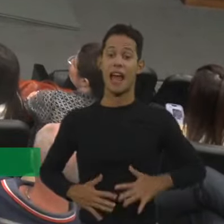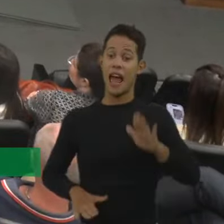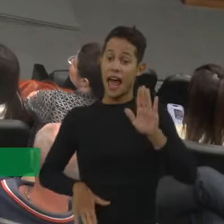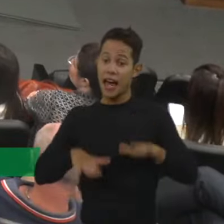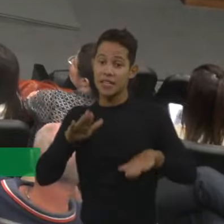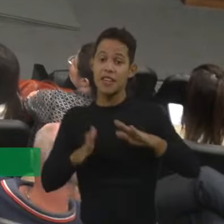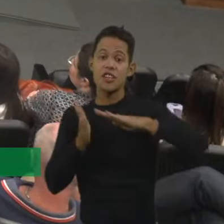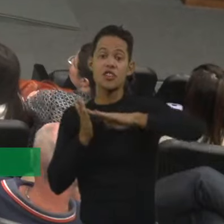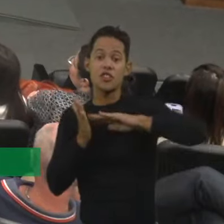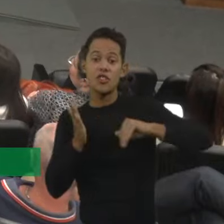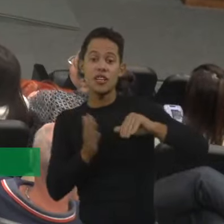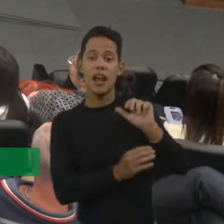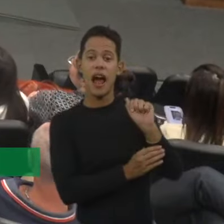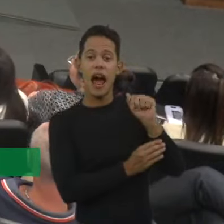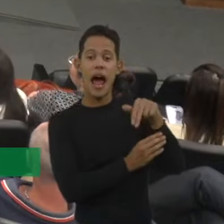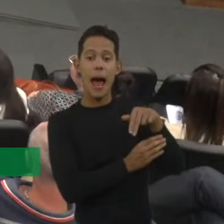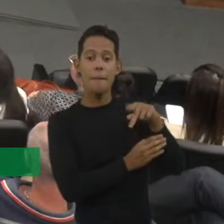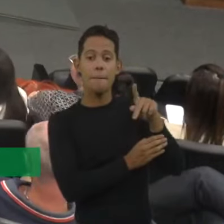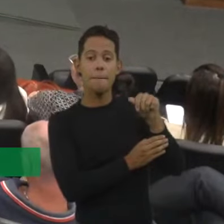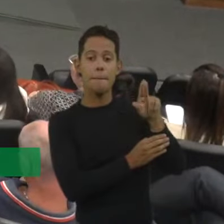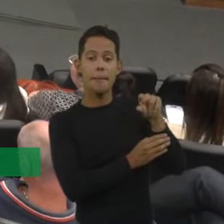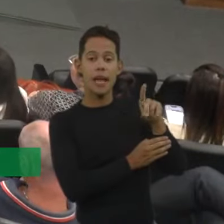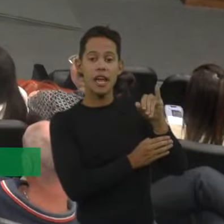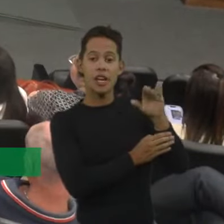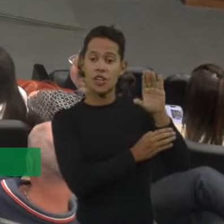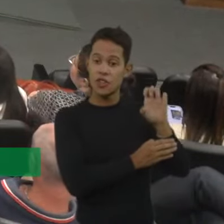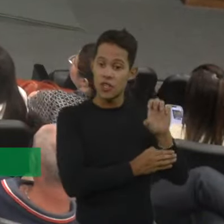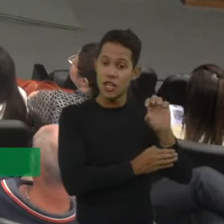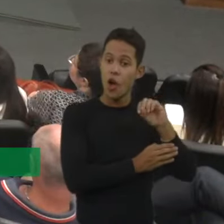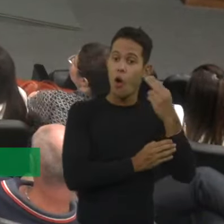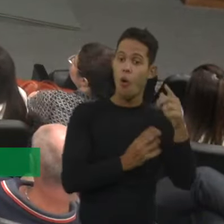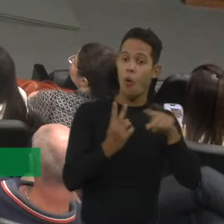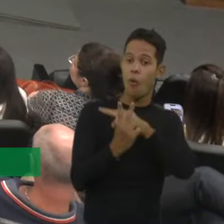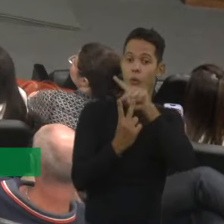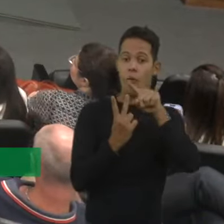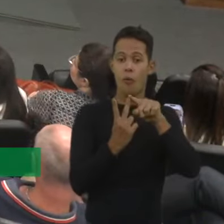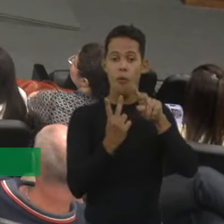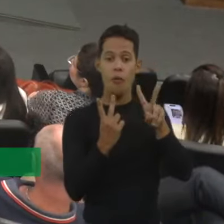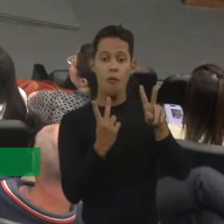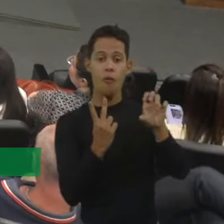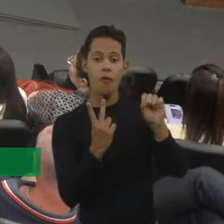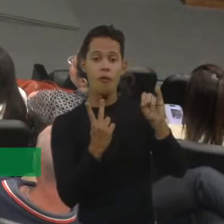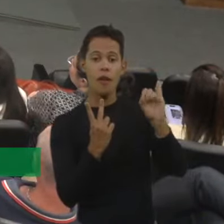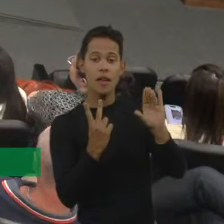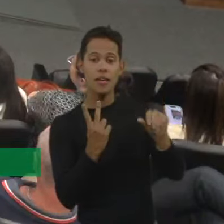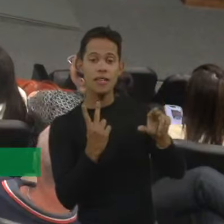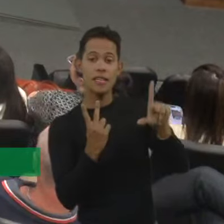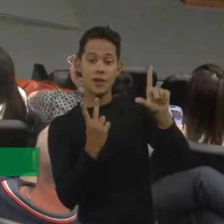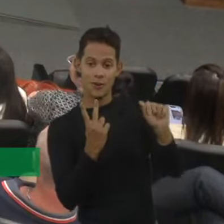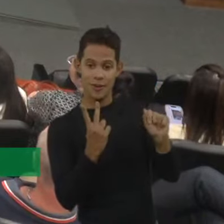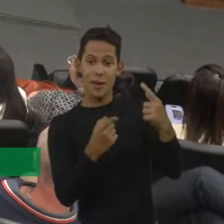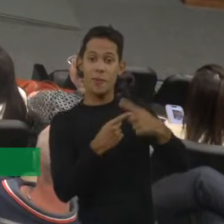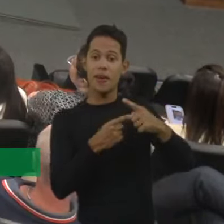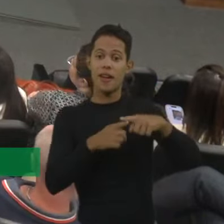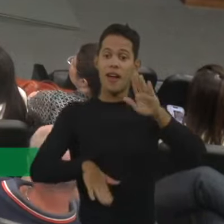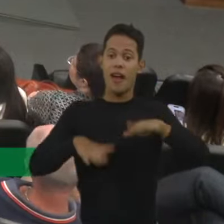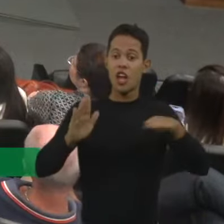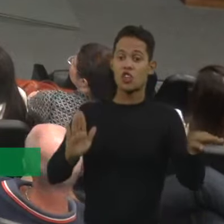apêndice, retirada de vesícula, porque ele chegou lá com dor abdominal e foi pensado que era um abdômen agudo e foi feita uma